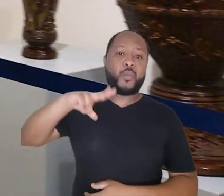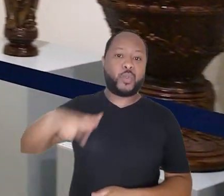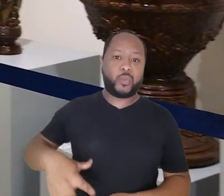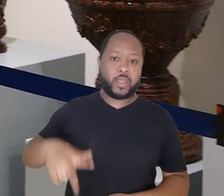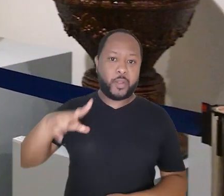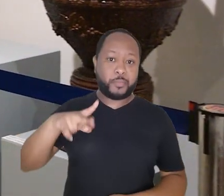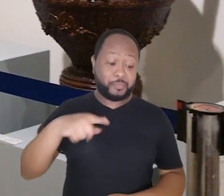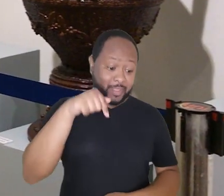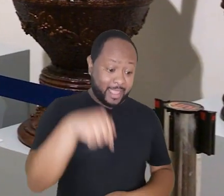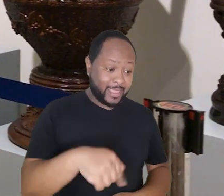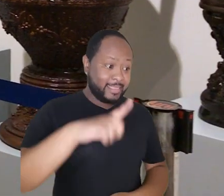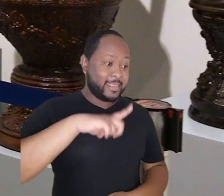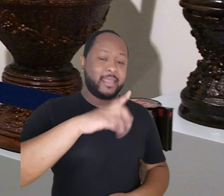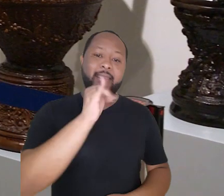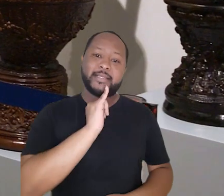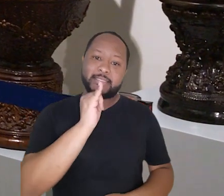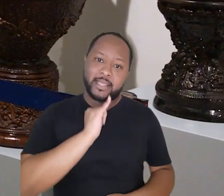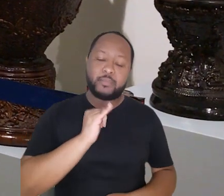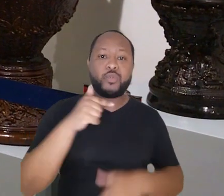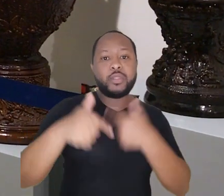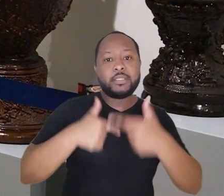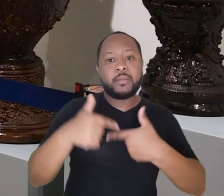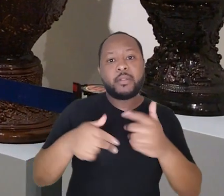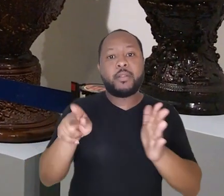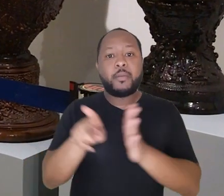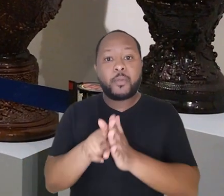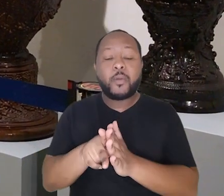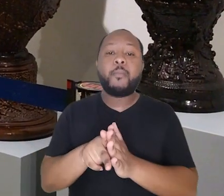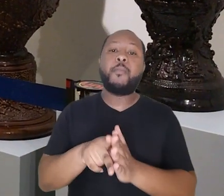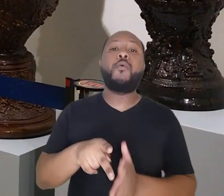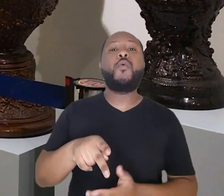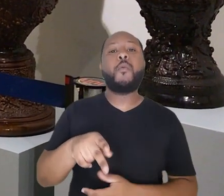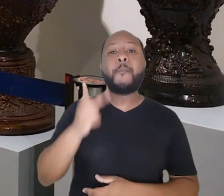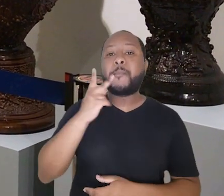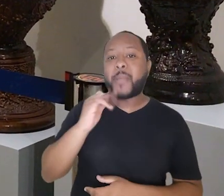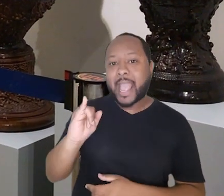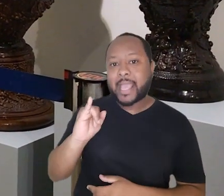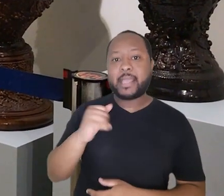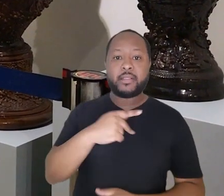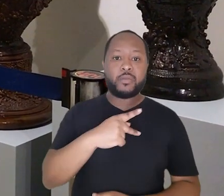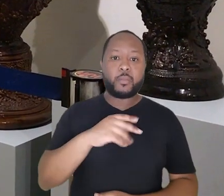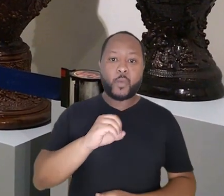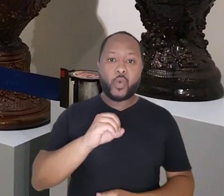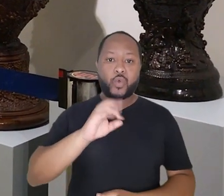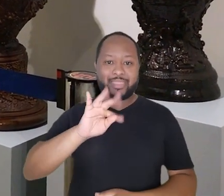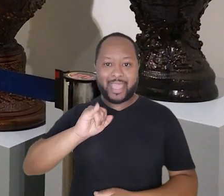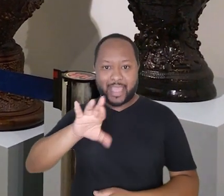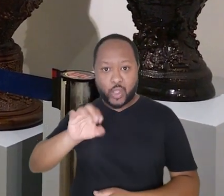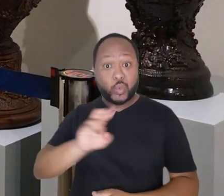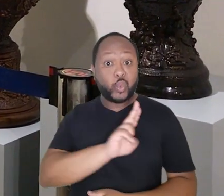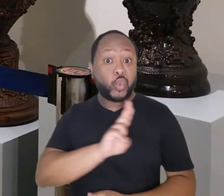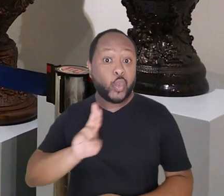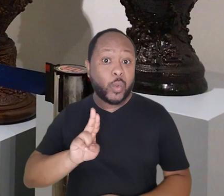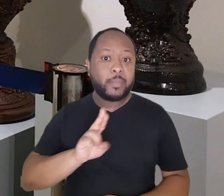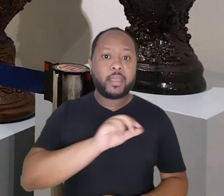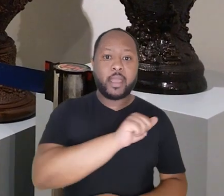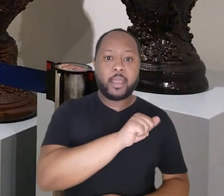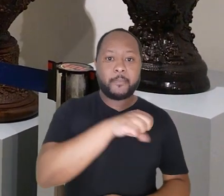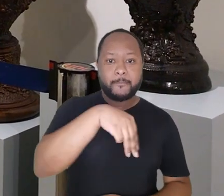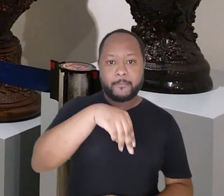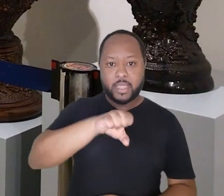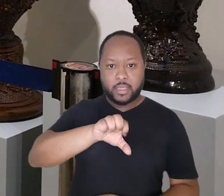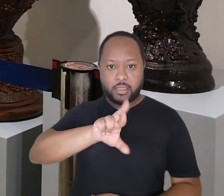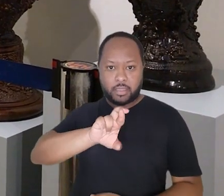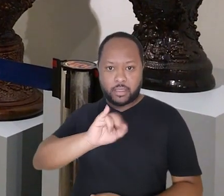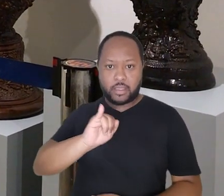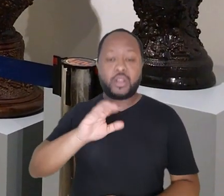trabalhos do pai do Antônio Poteiro, que era o senhor Américo. Esses trabalhos são trabalhos